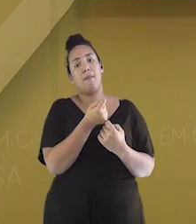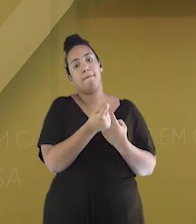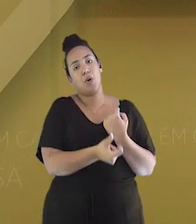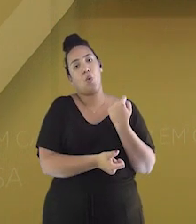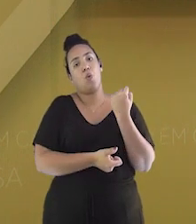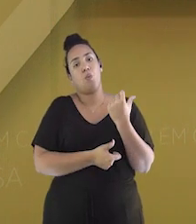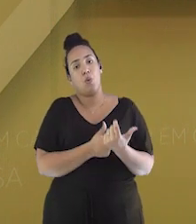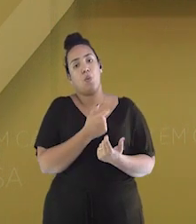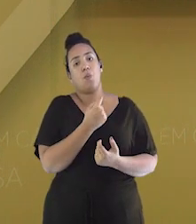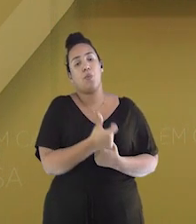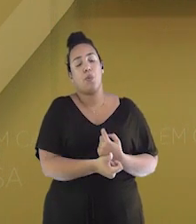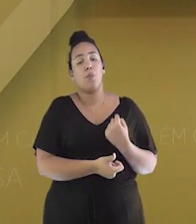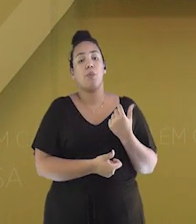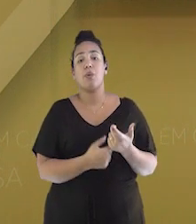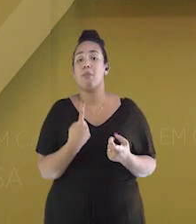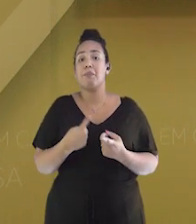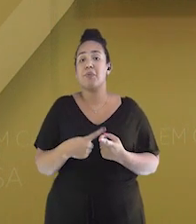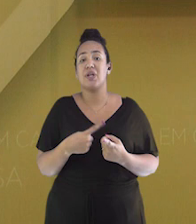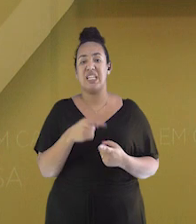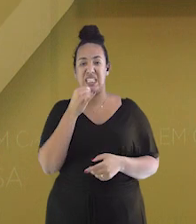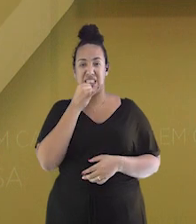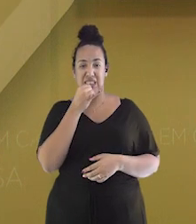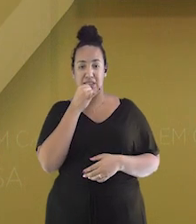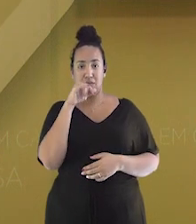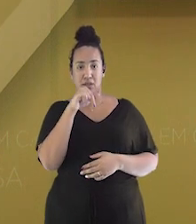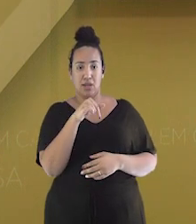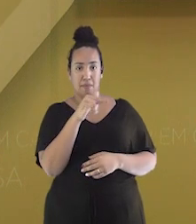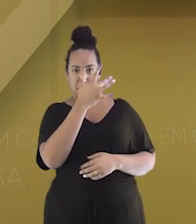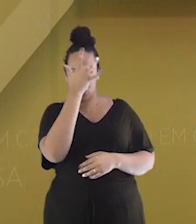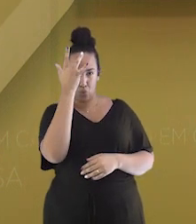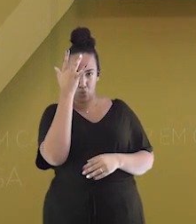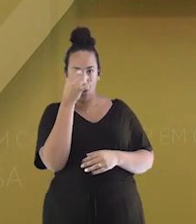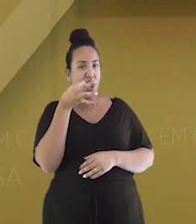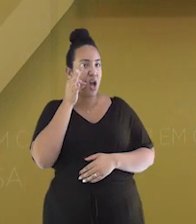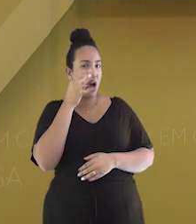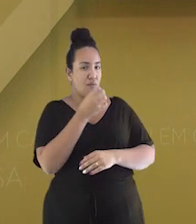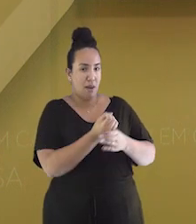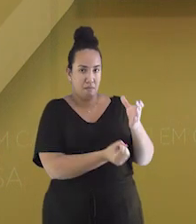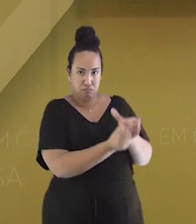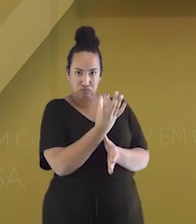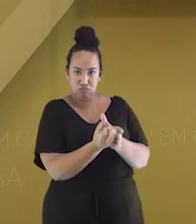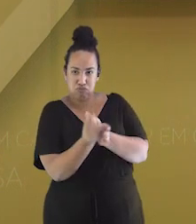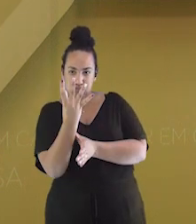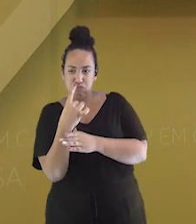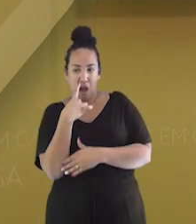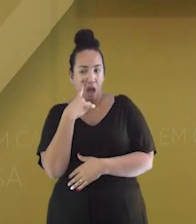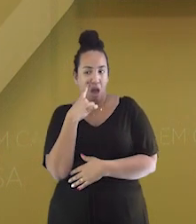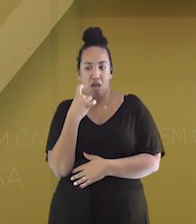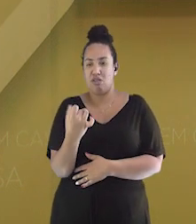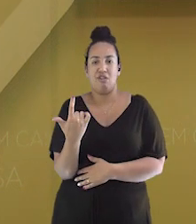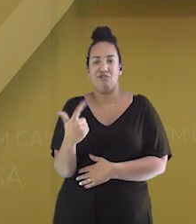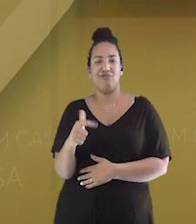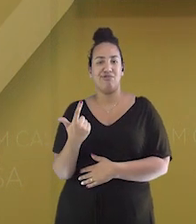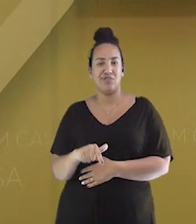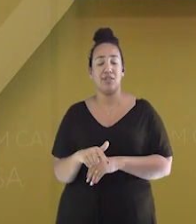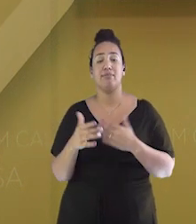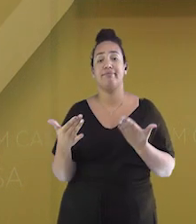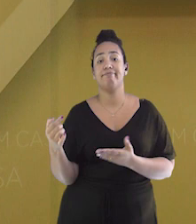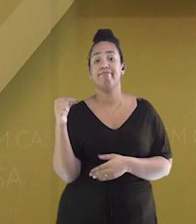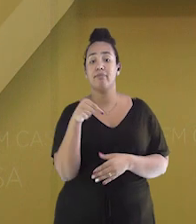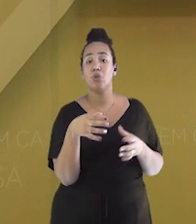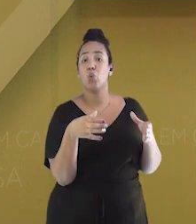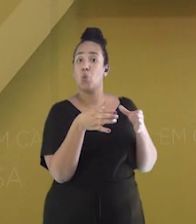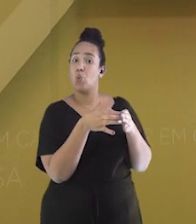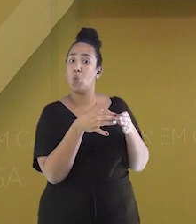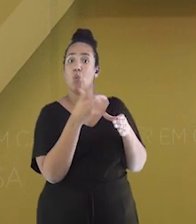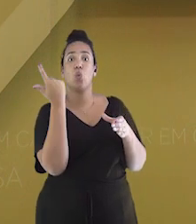justamente porque não era o interesse da elite cafeicultora, a elite que dominava a economia da época. Esse grupo conseguiu